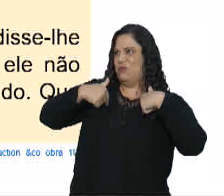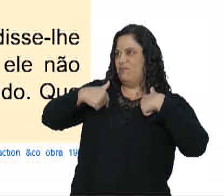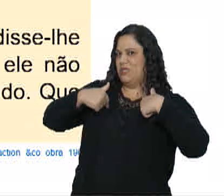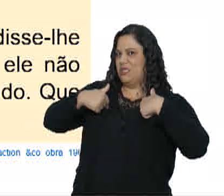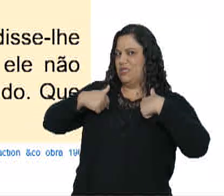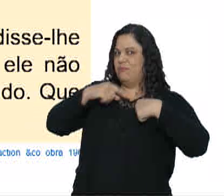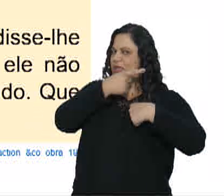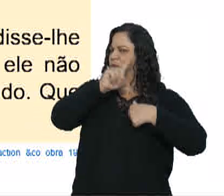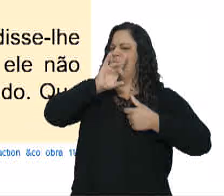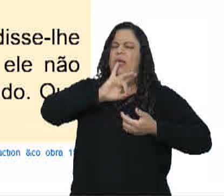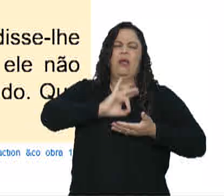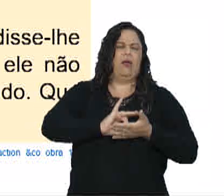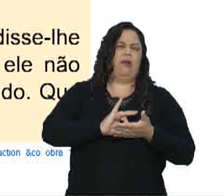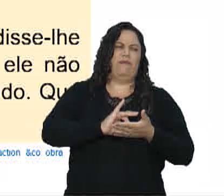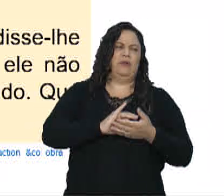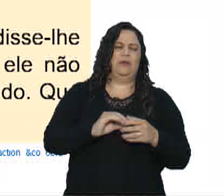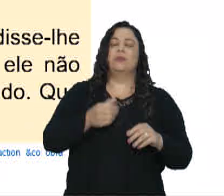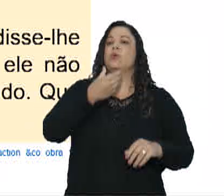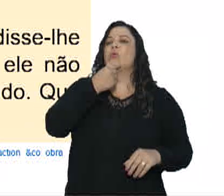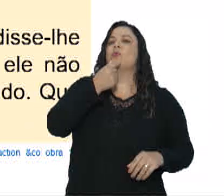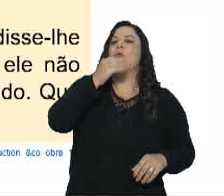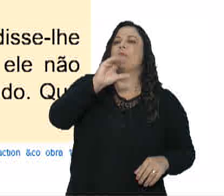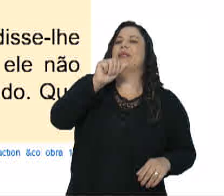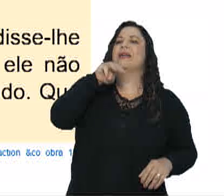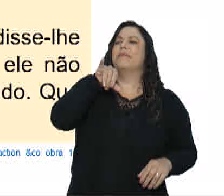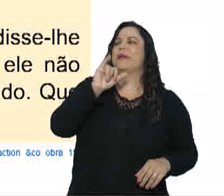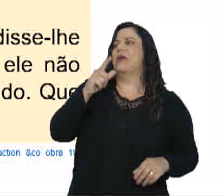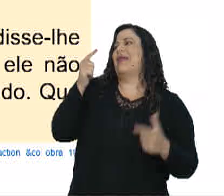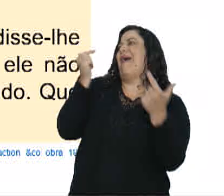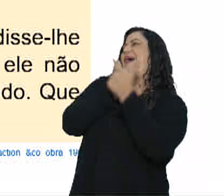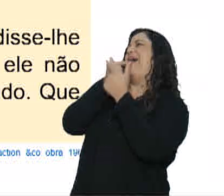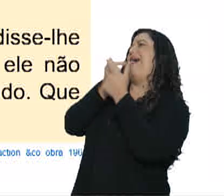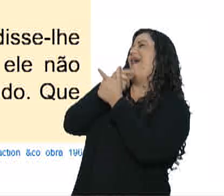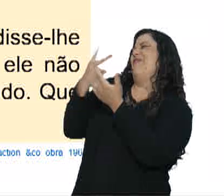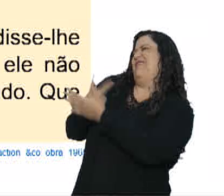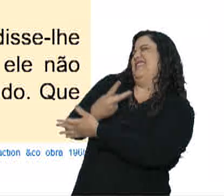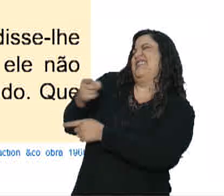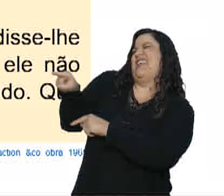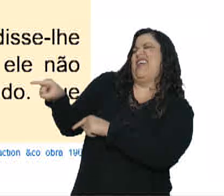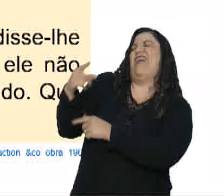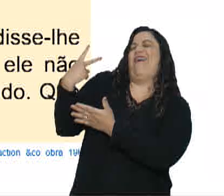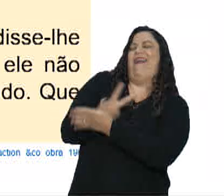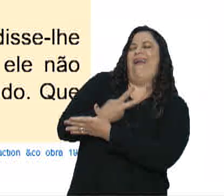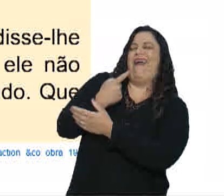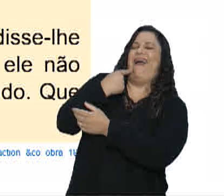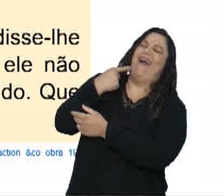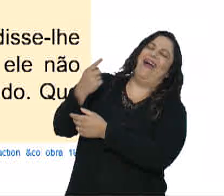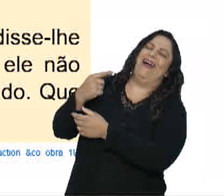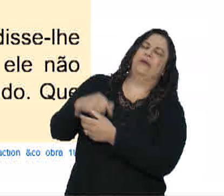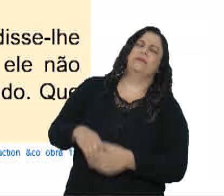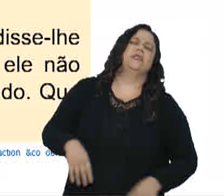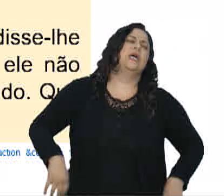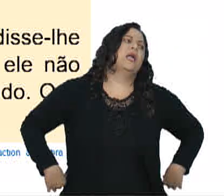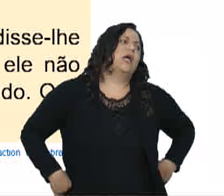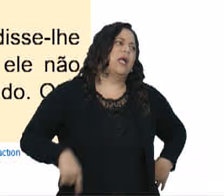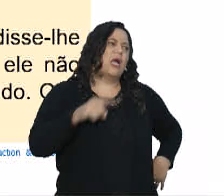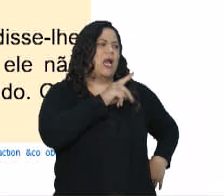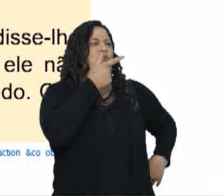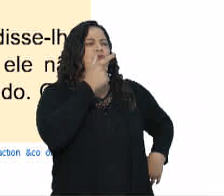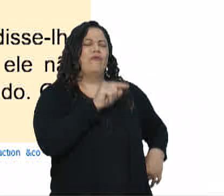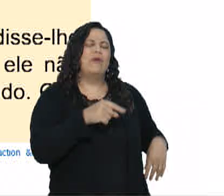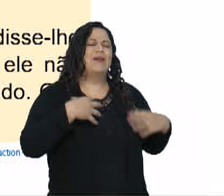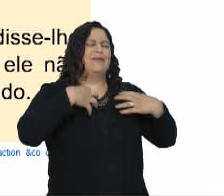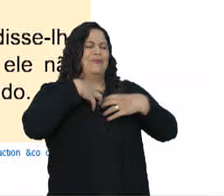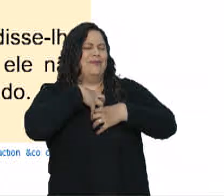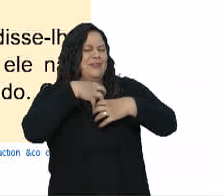Errou, interrompeu Camilo rindo. Não diga isso, Camilo. Se você soubesse como eu tenho andado por sua